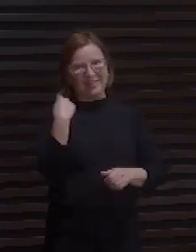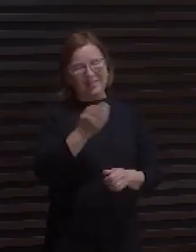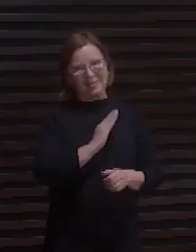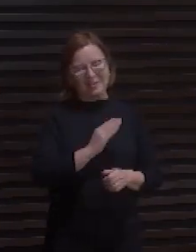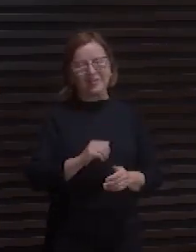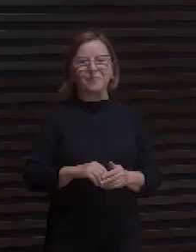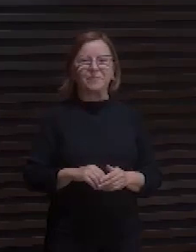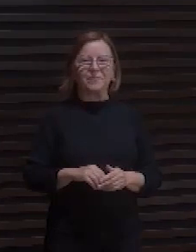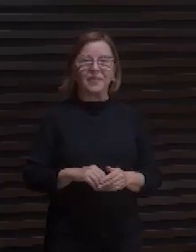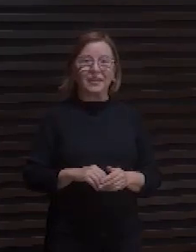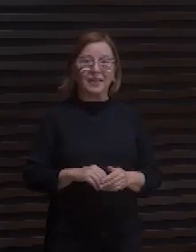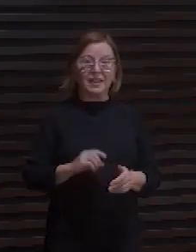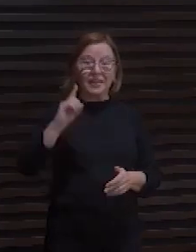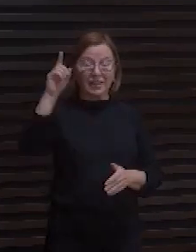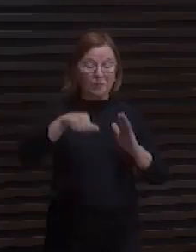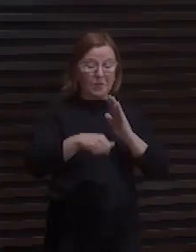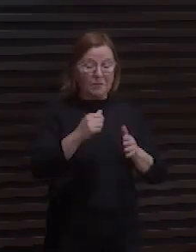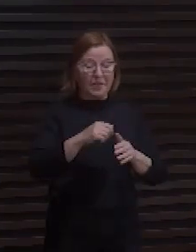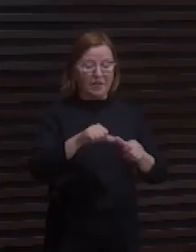nosso coração.